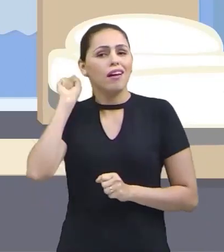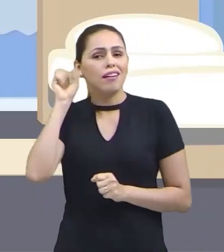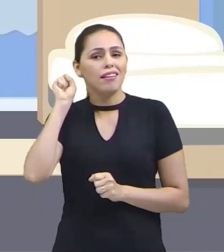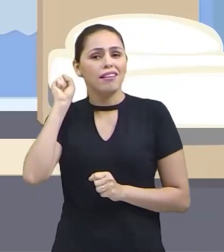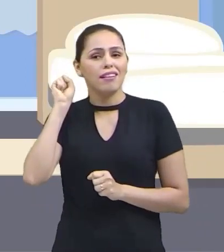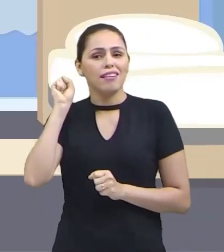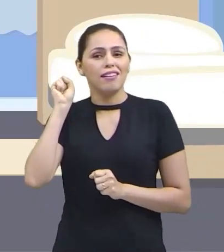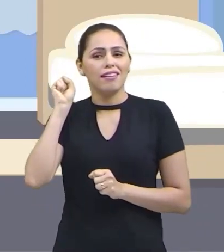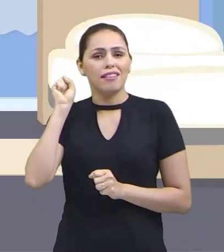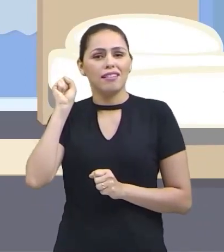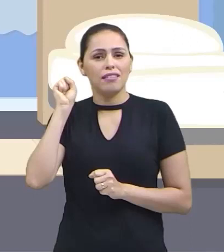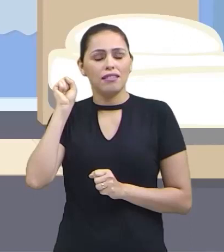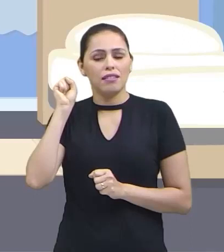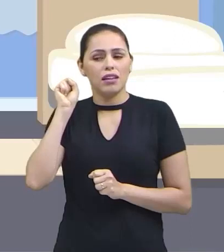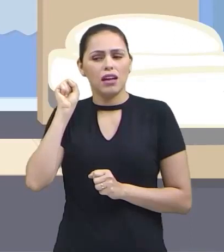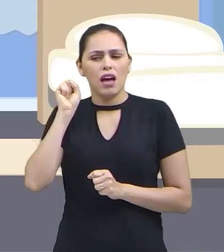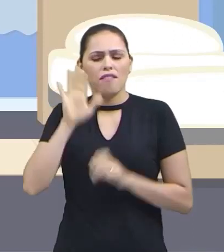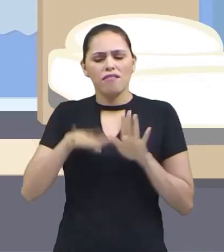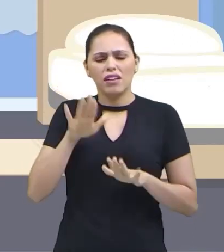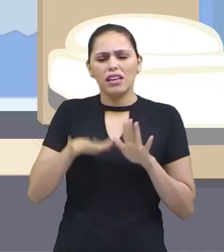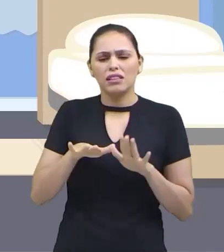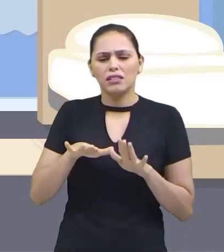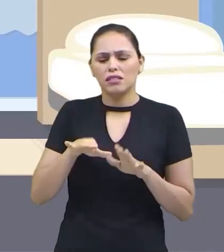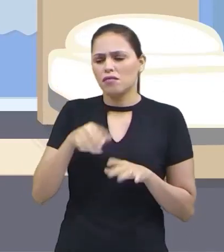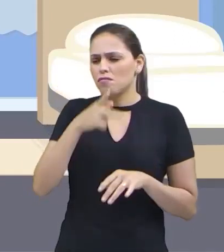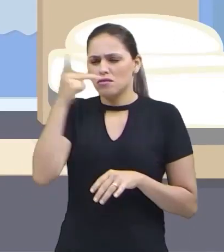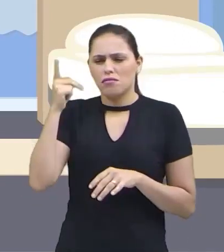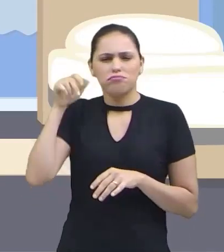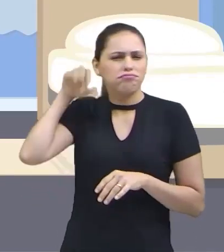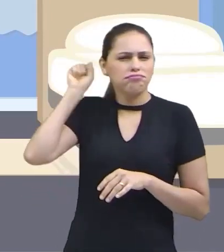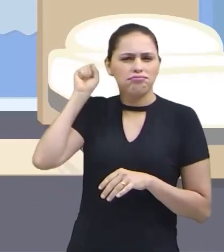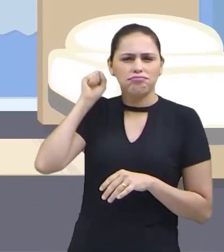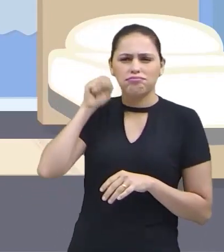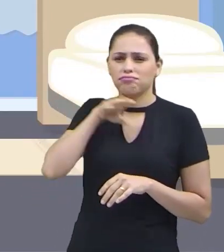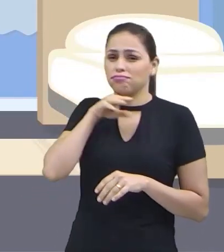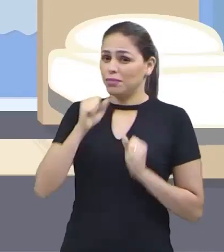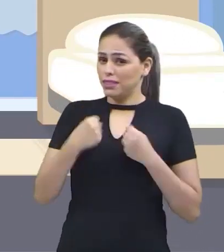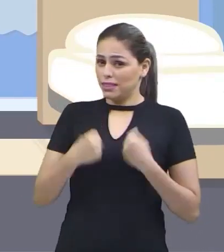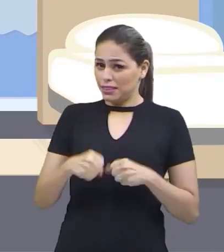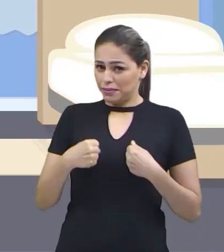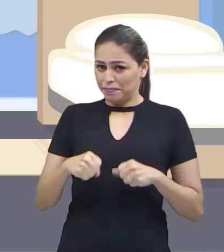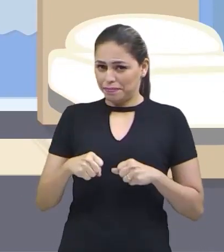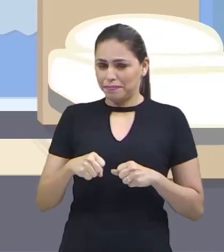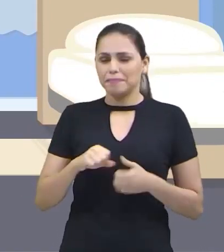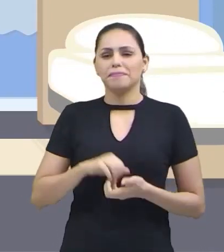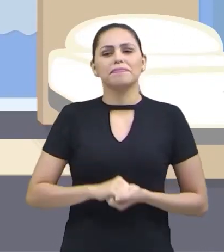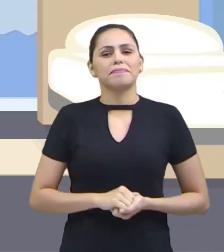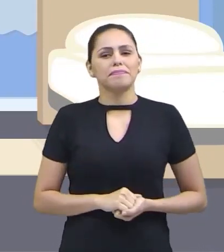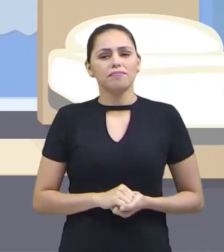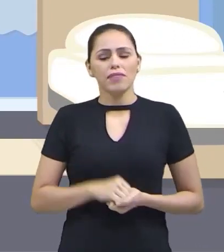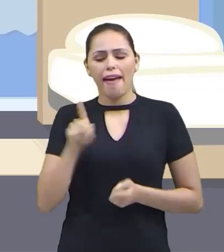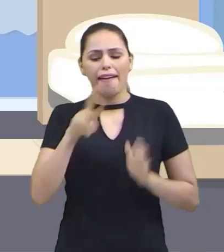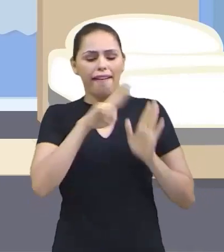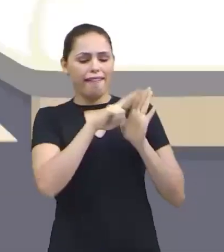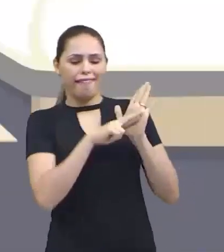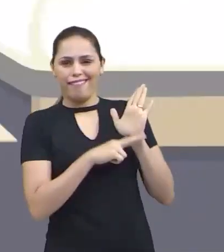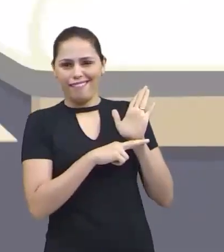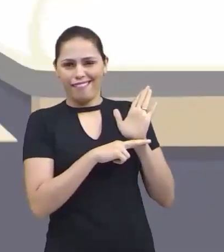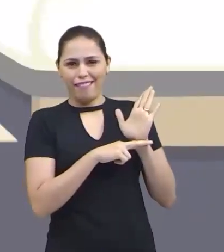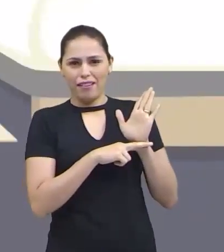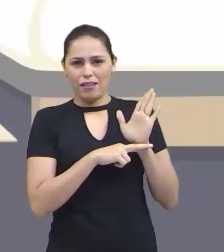escutar. Porque quando alguém tá falando, alguém tem que parar e escutar, senão a gente não entende as regras da brincadeira. Legal? Quando eu falar posição de